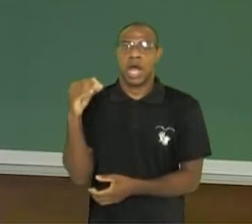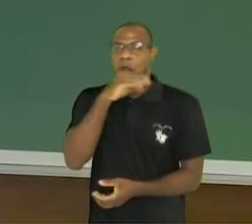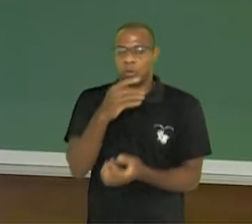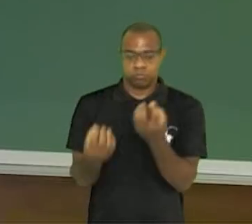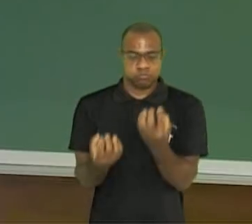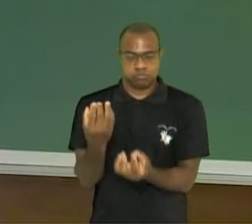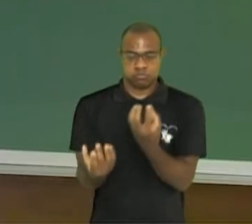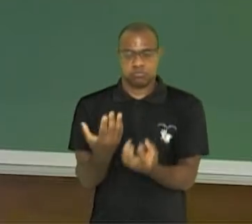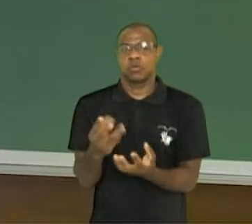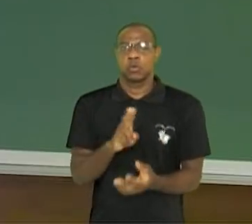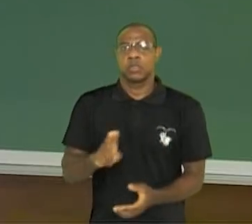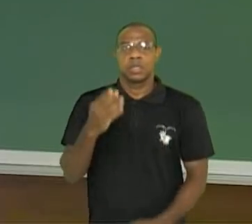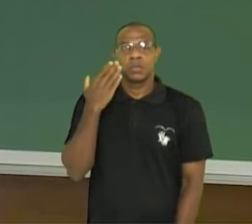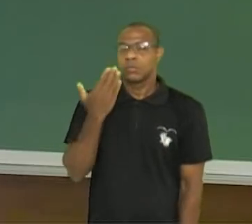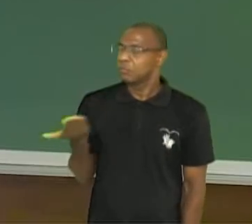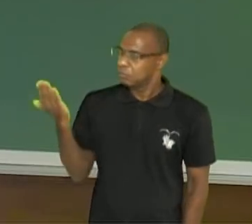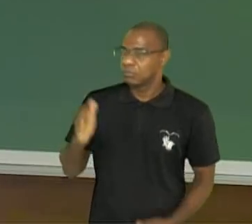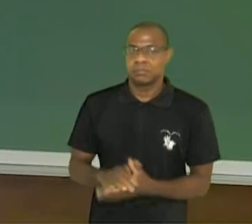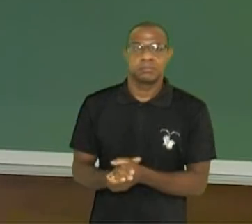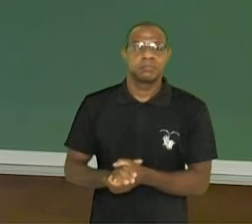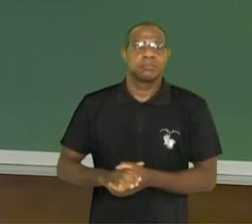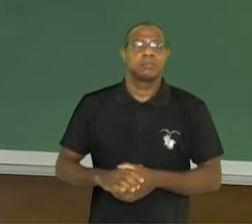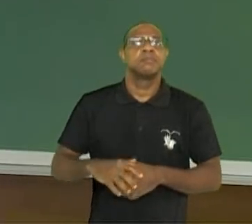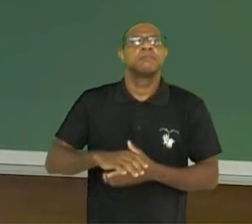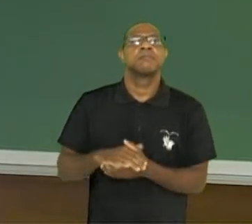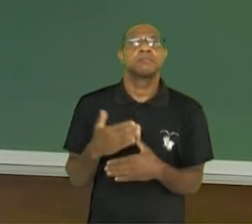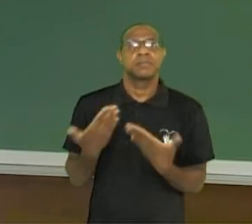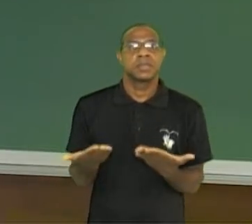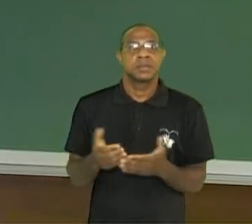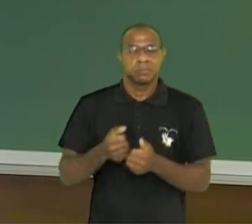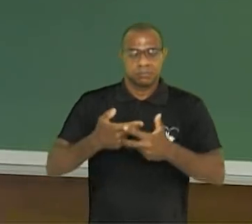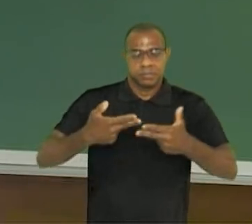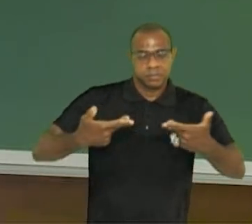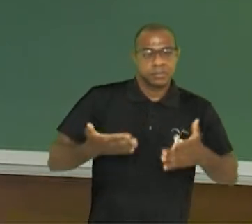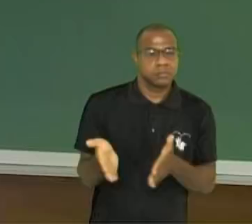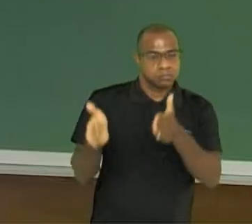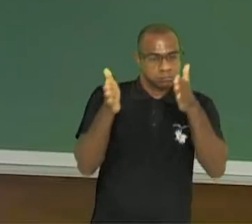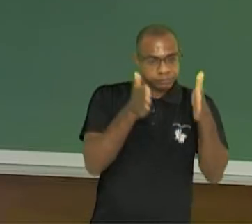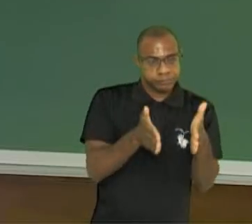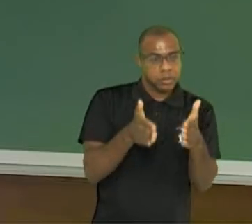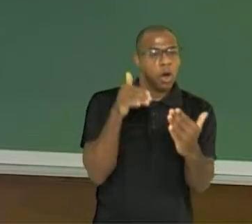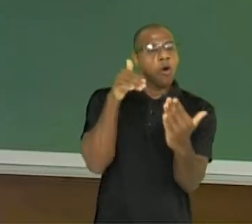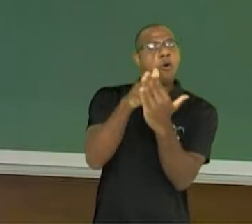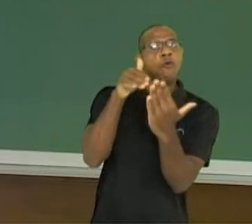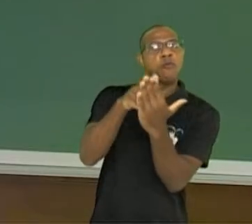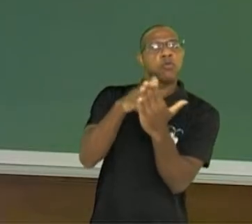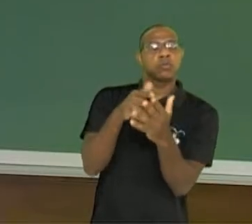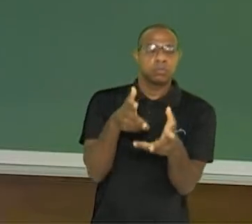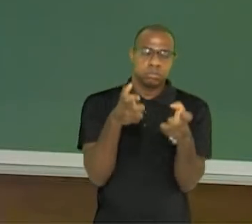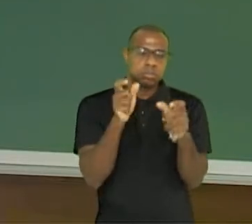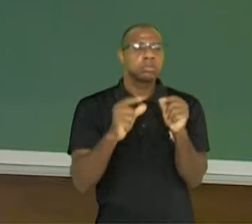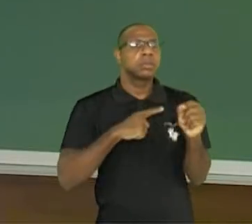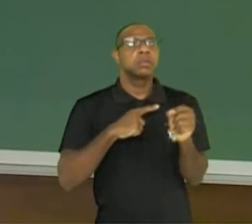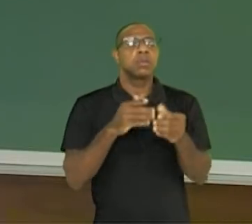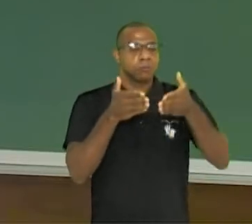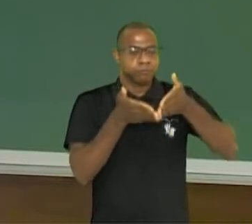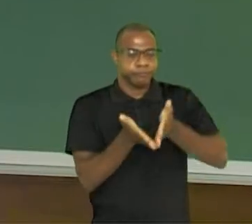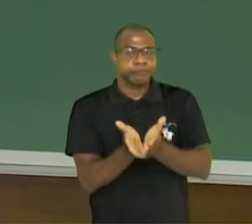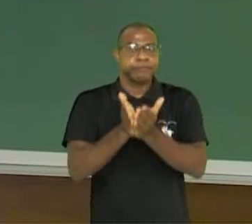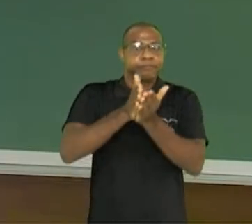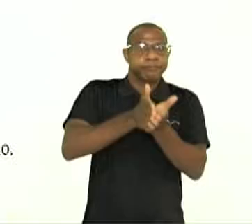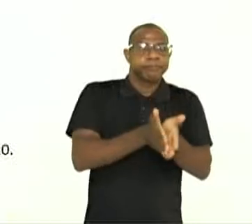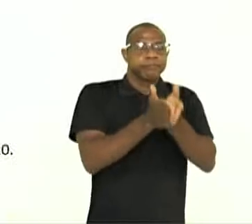um elemento da Revolução Industrial. Tem mais elementos ainda? Tem! Aqui, mais ao fundo, se você observar, você tem navios